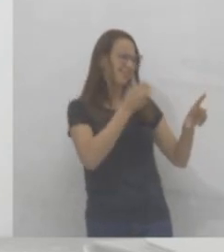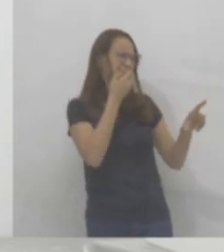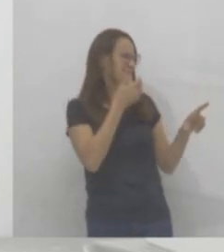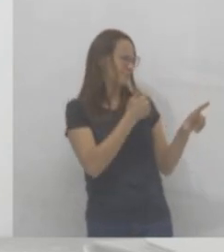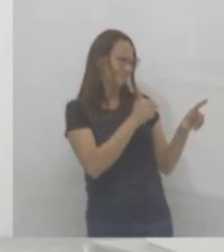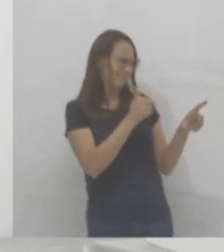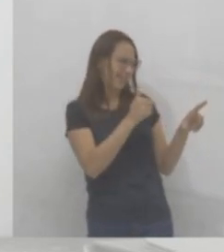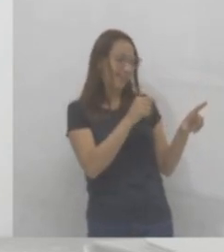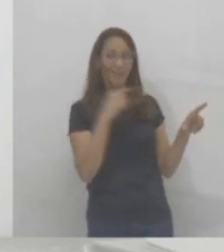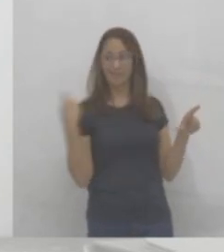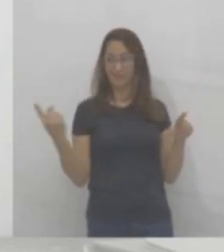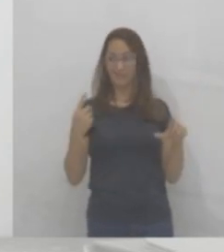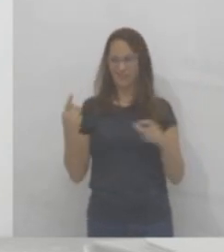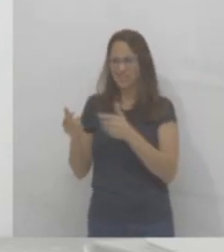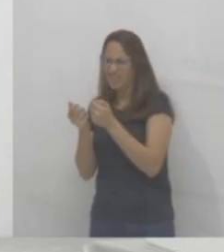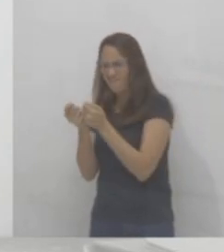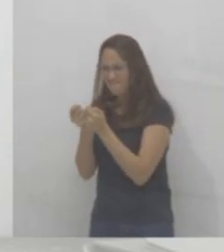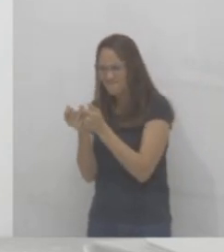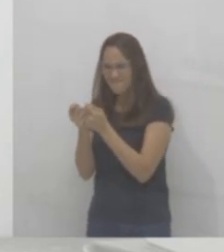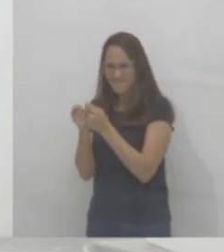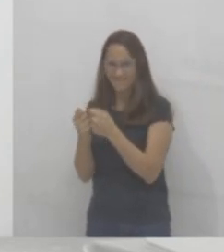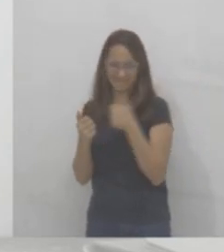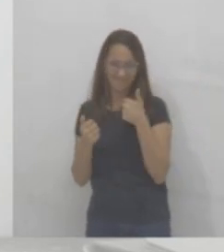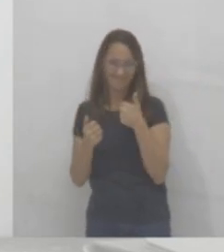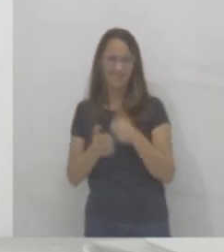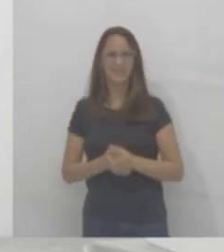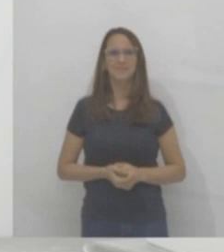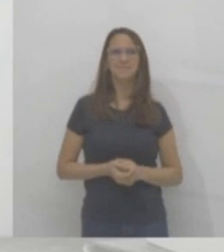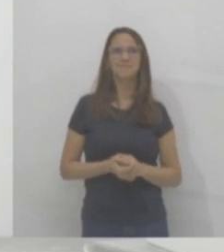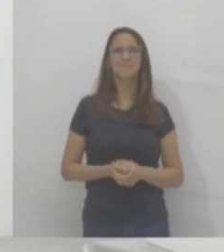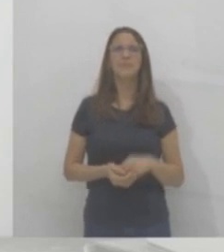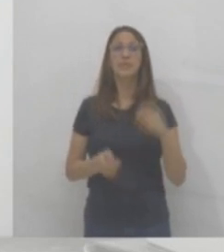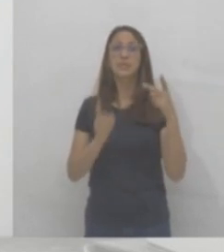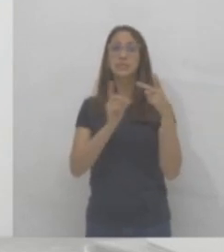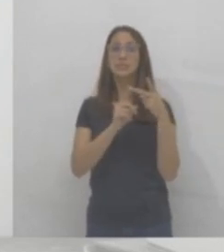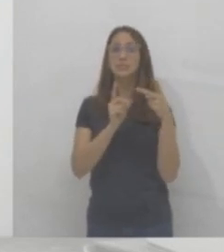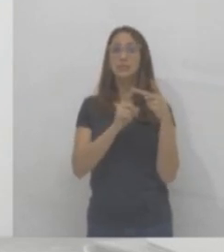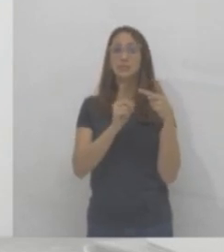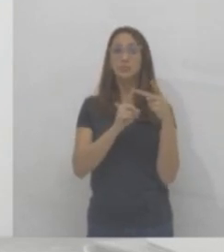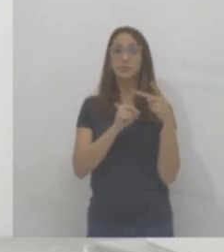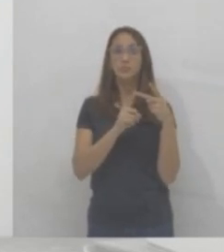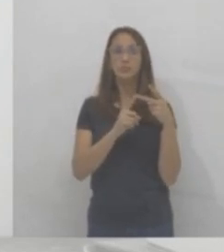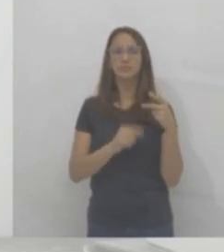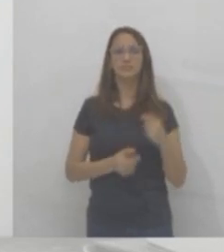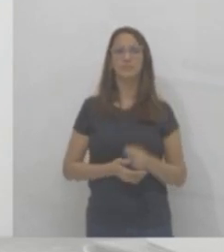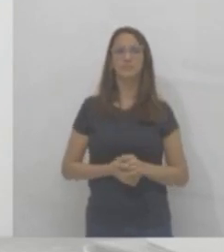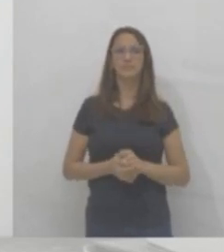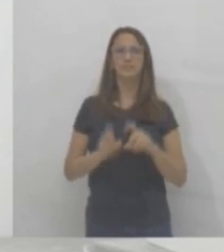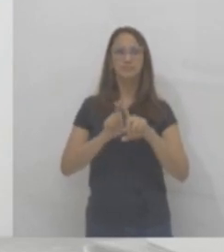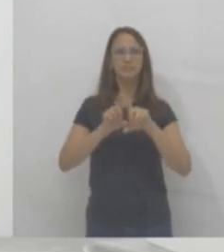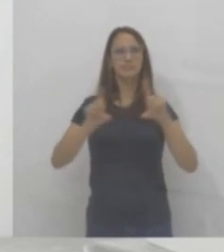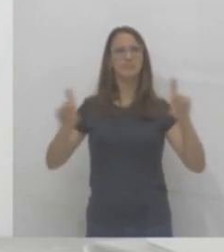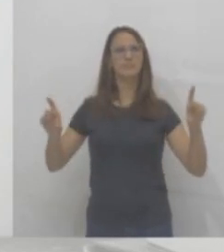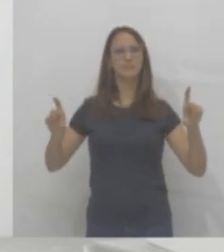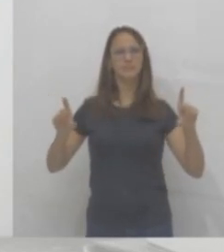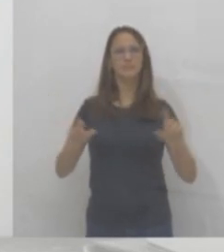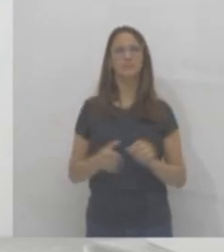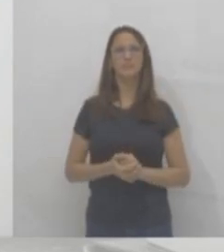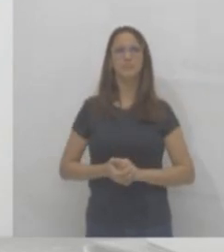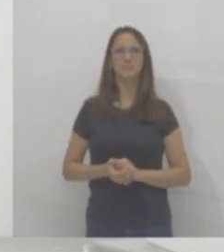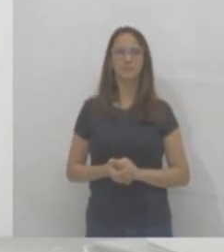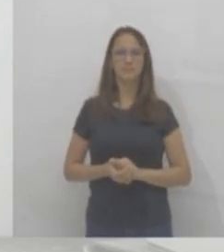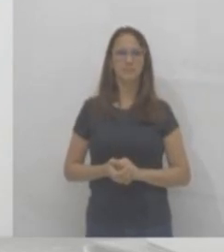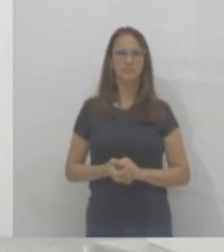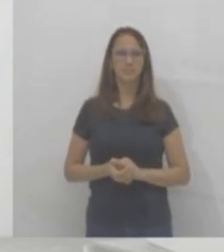Tá? Beleza. Segunda frase. If I pass all my exams brilliantly. If I pass all my exams brilliantly. Então,